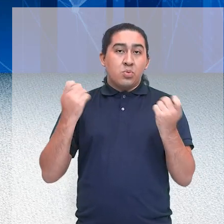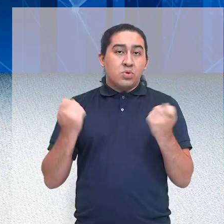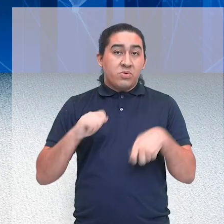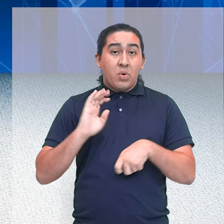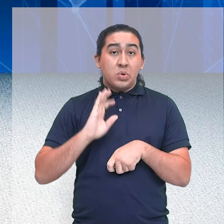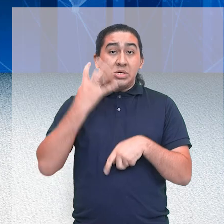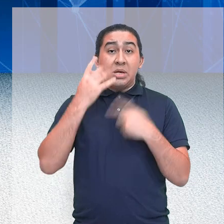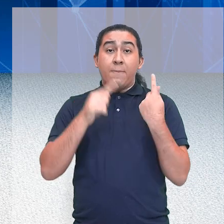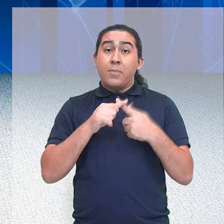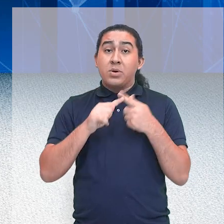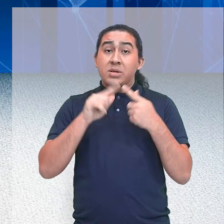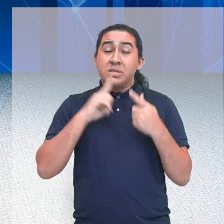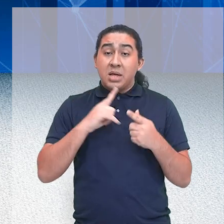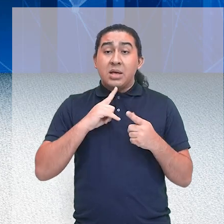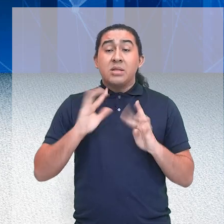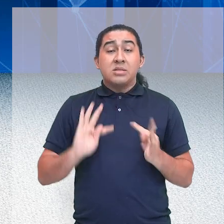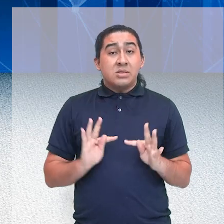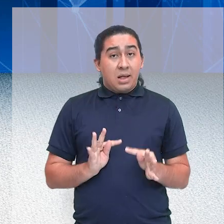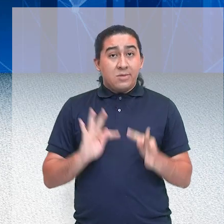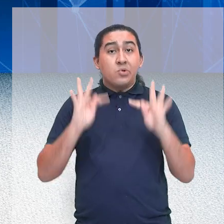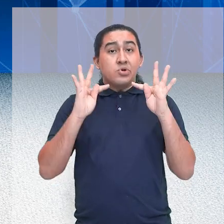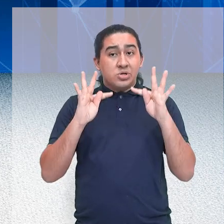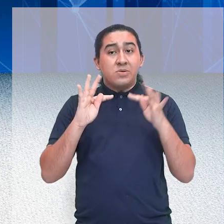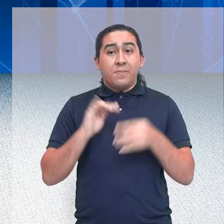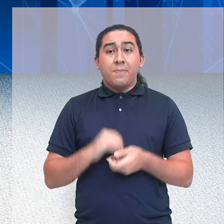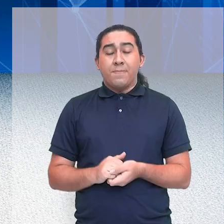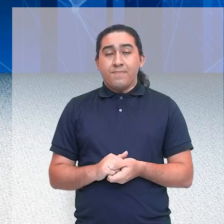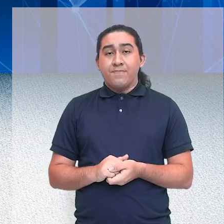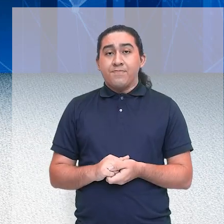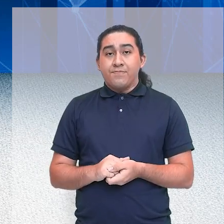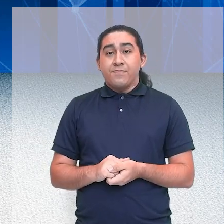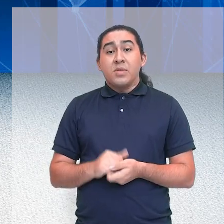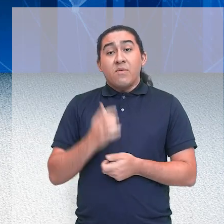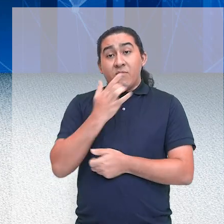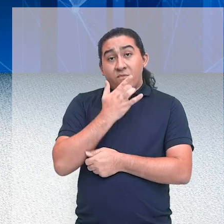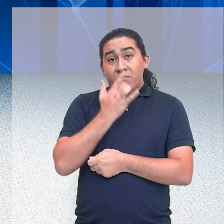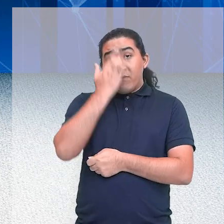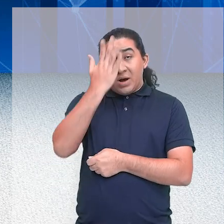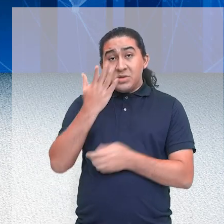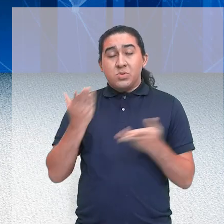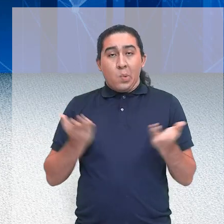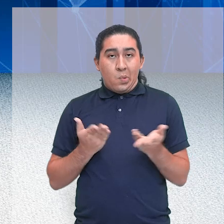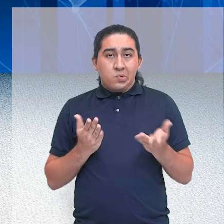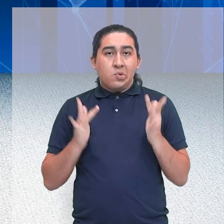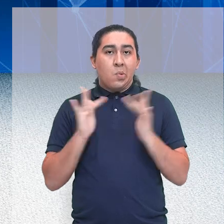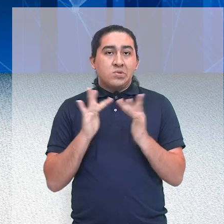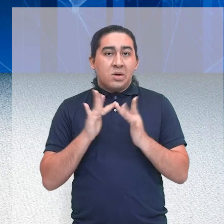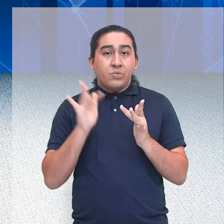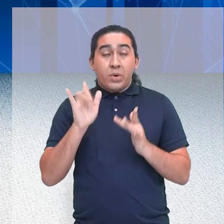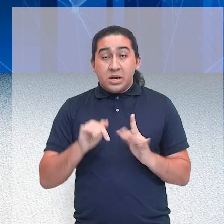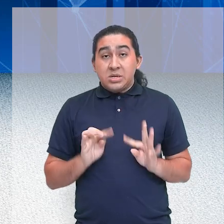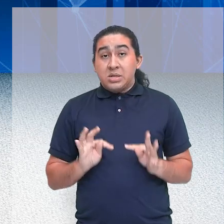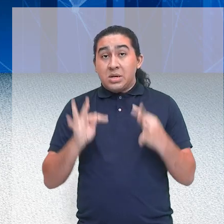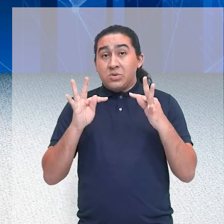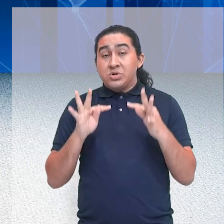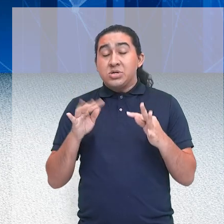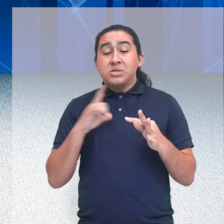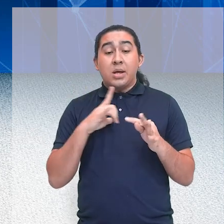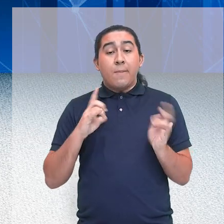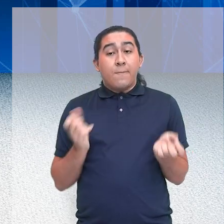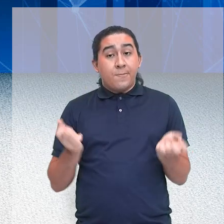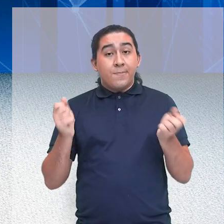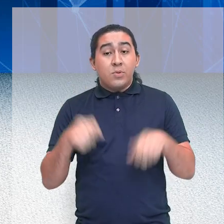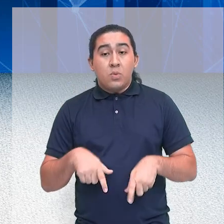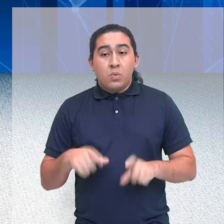acontecer justamente por conta da tecnologia, né, que facilitou o acesso a essa